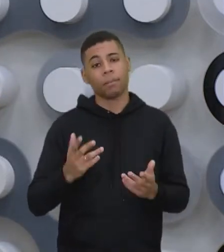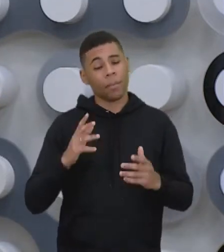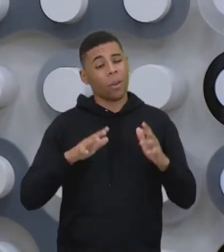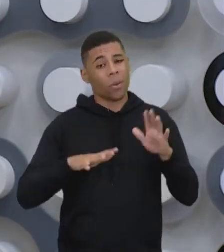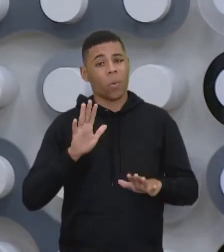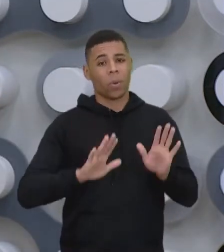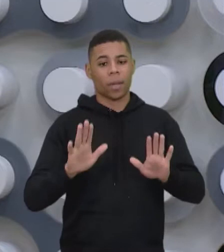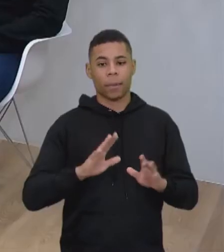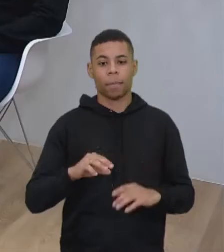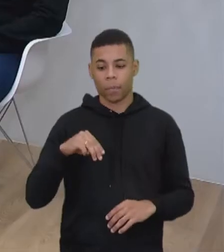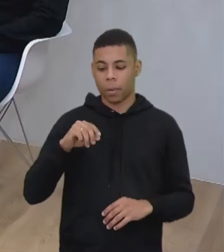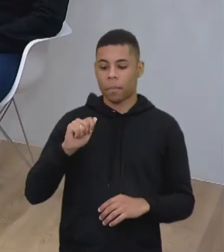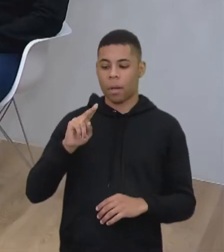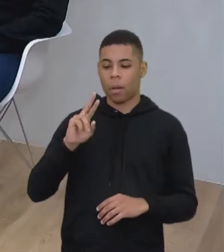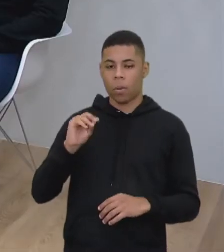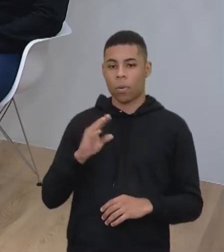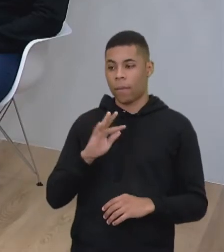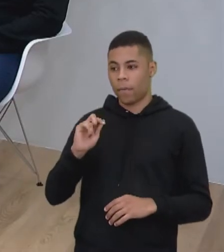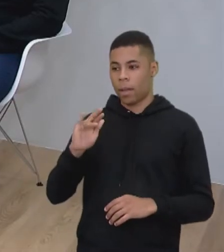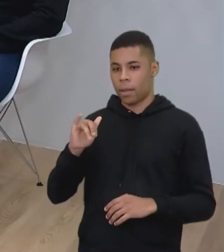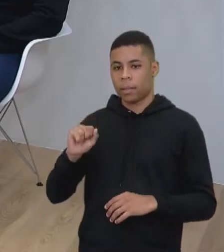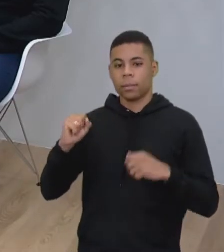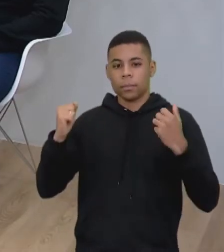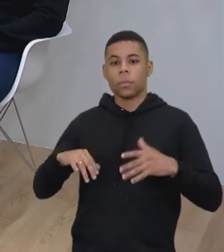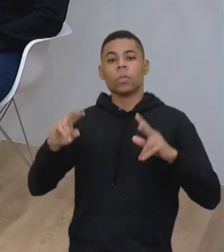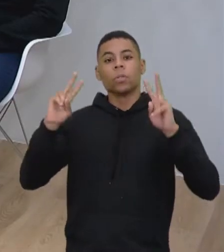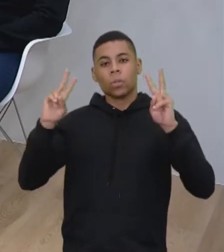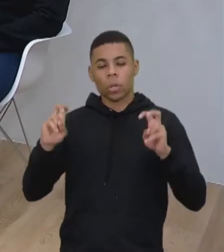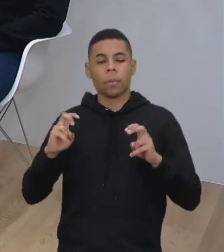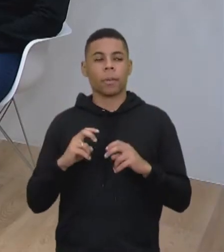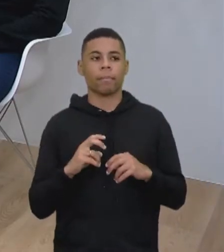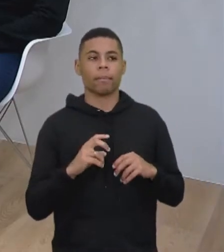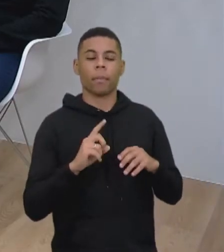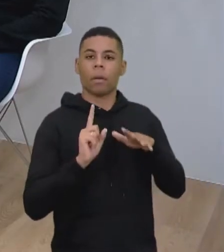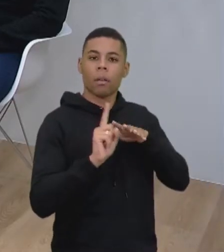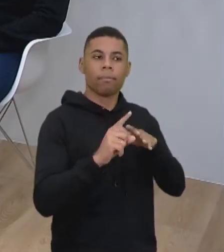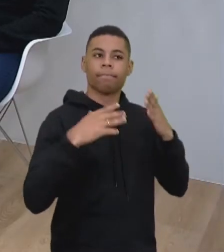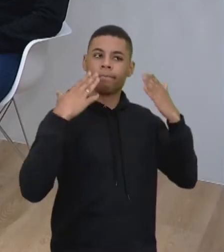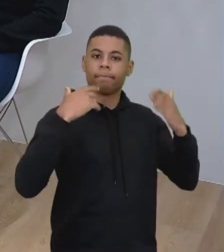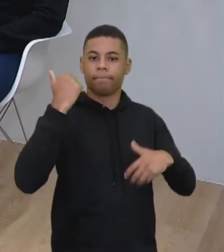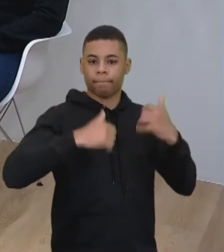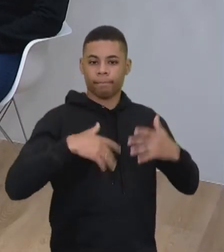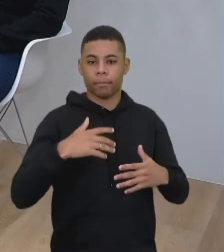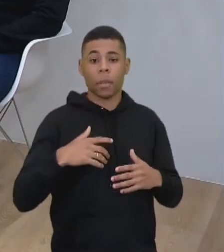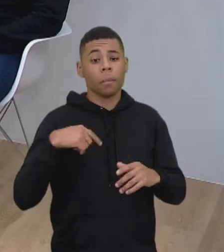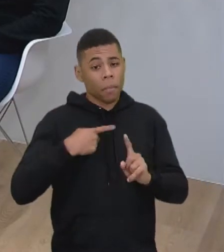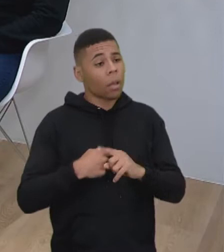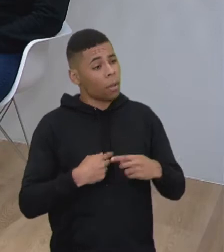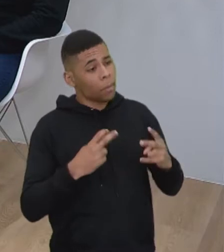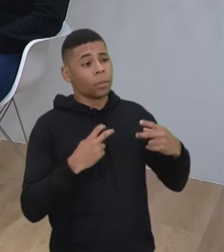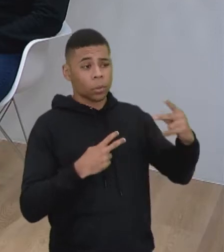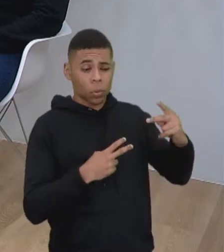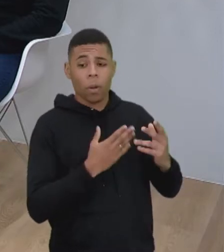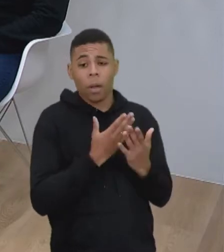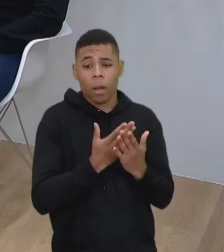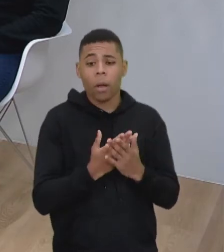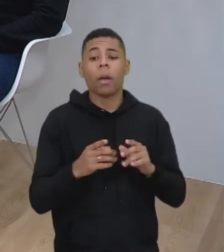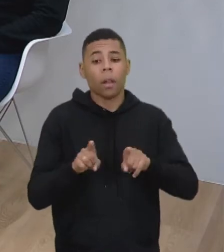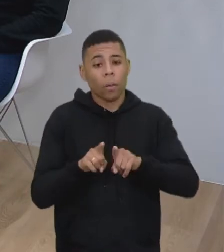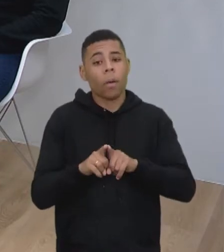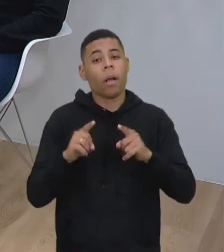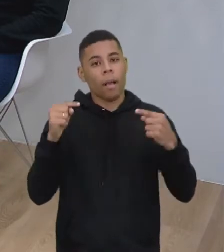o Mauro Farias falou sobre representatividade. Eu percebi que as suas aulas, elas margearam